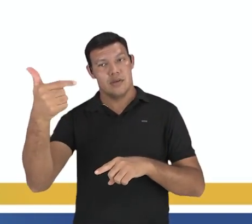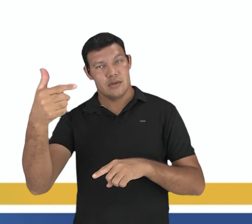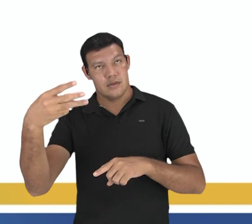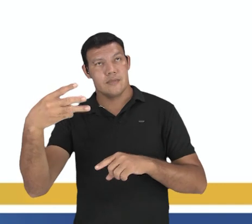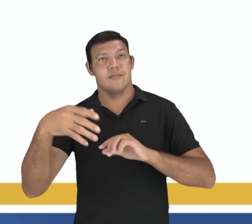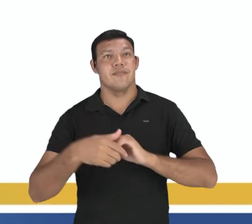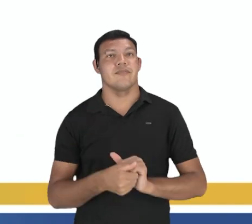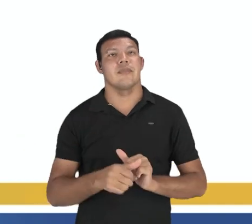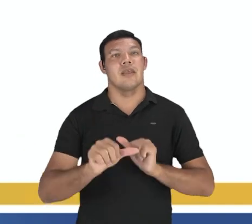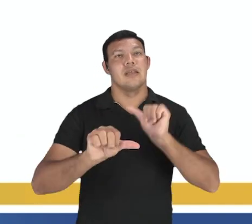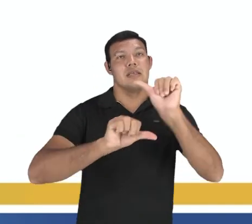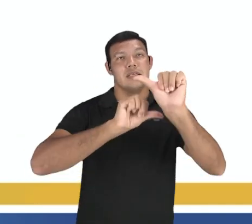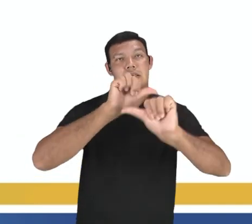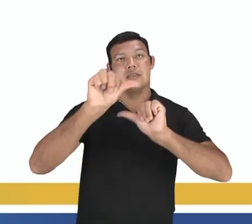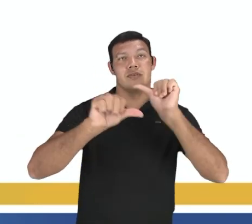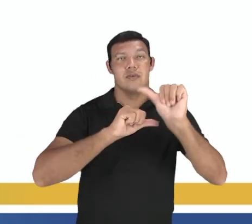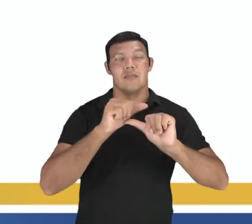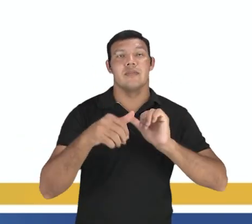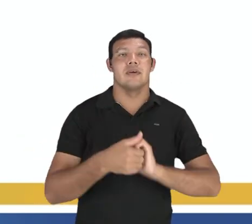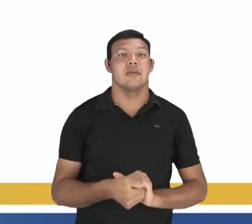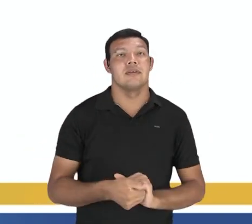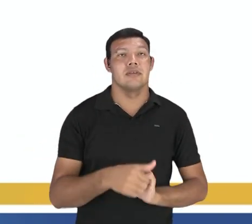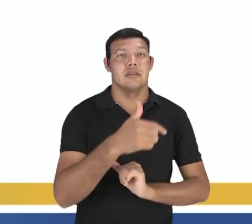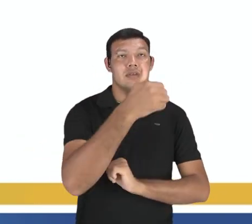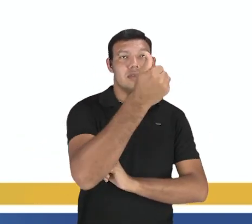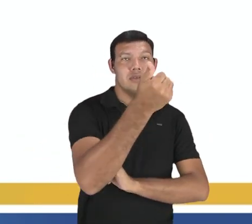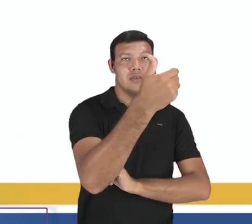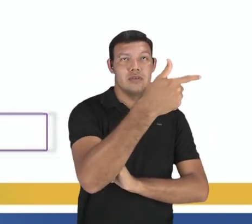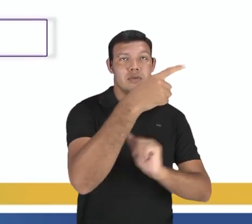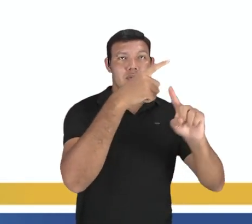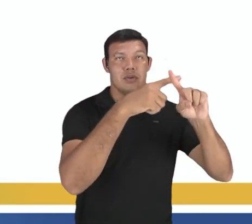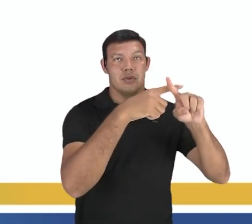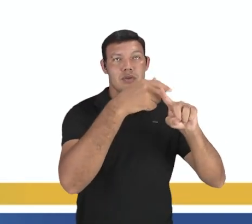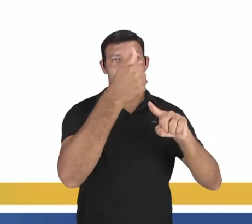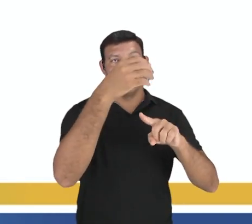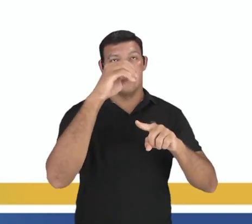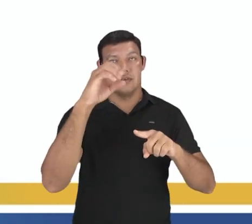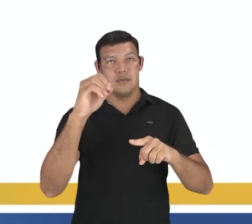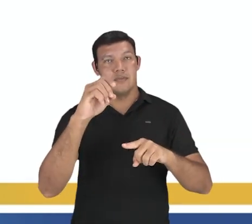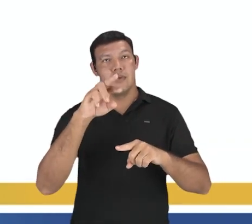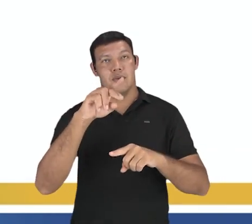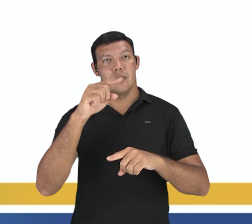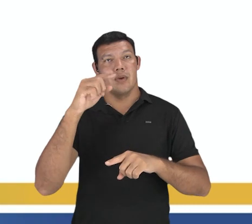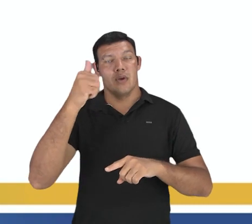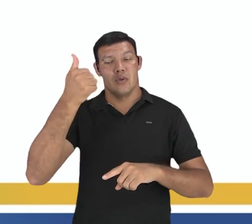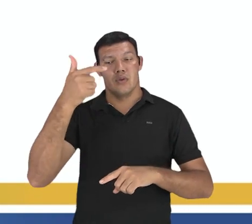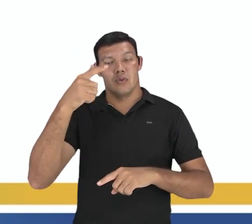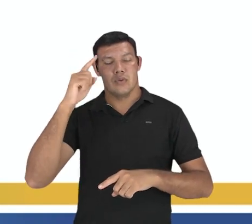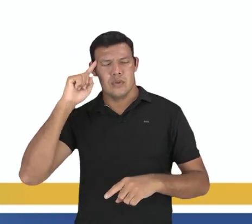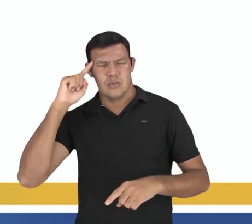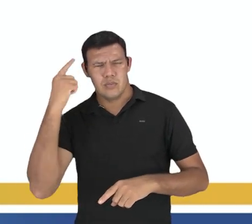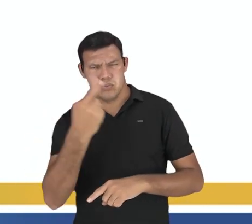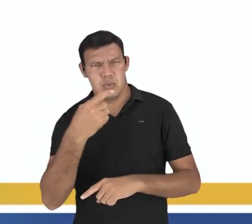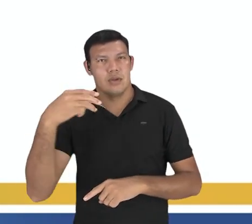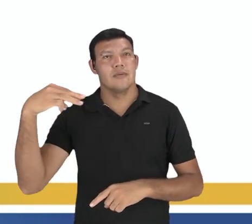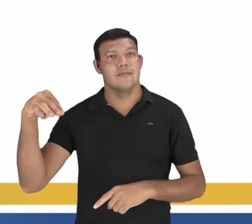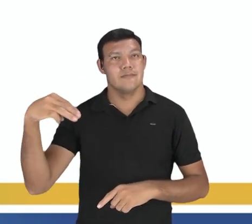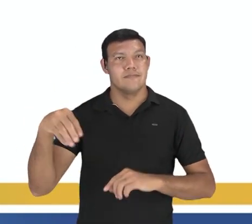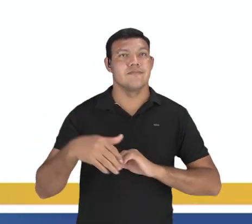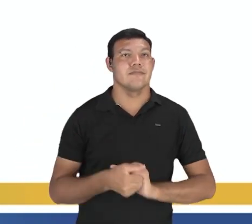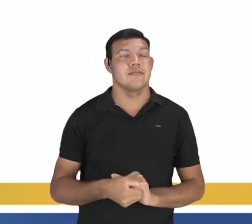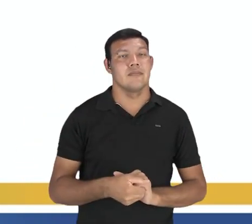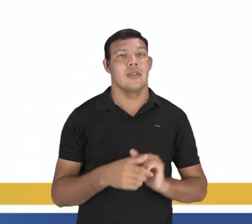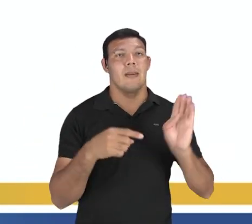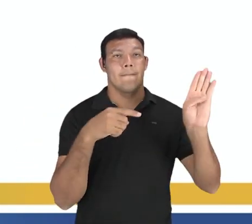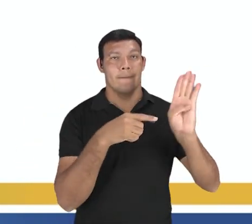km para metro conta obtemos 12 vezes mil = 12 mil metros determine quantas valem